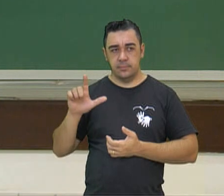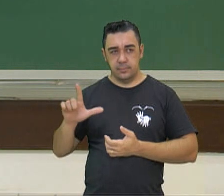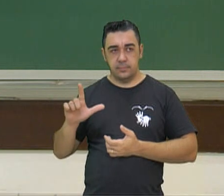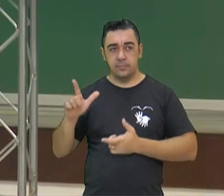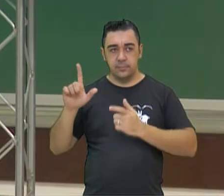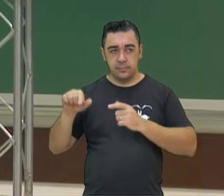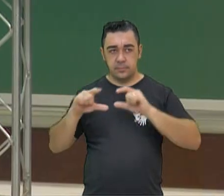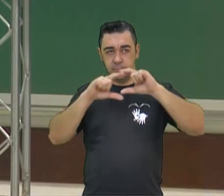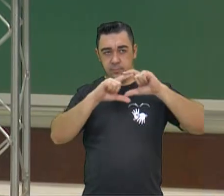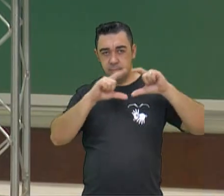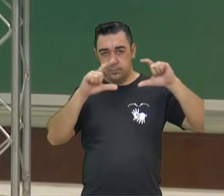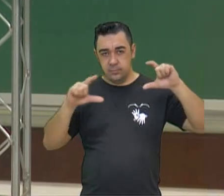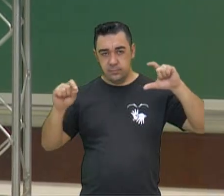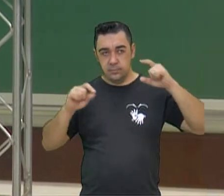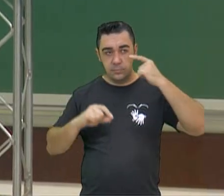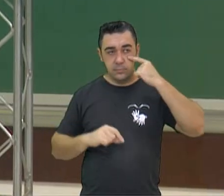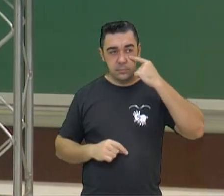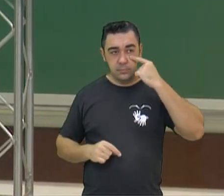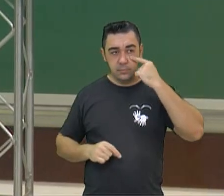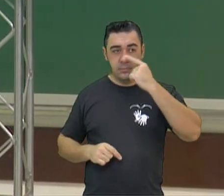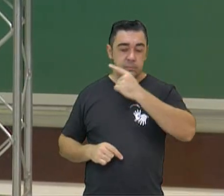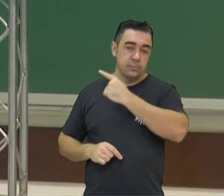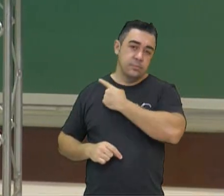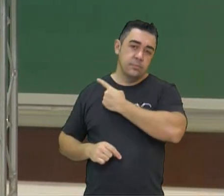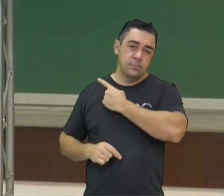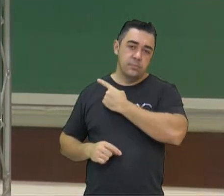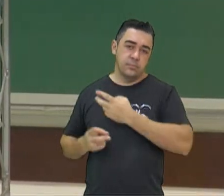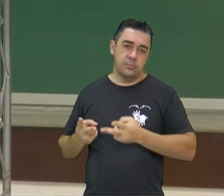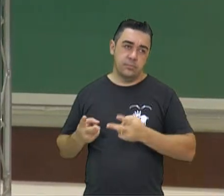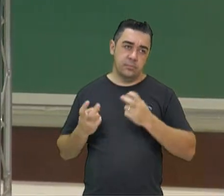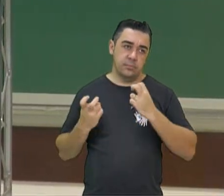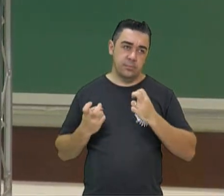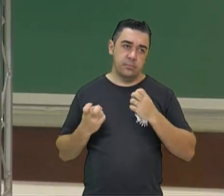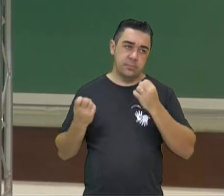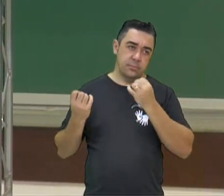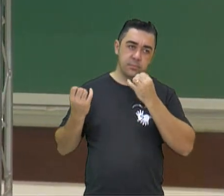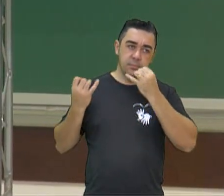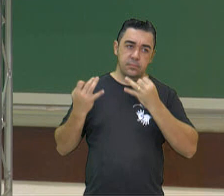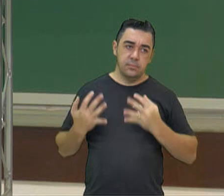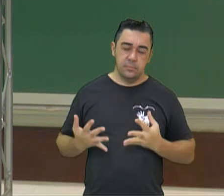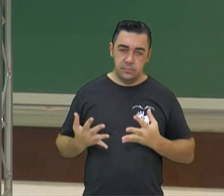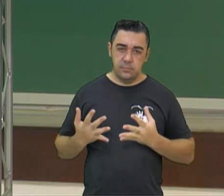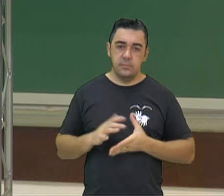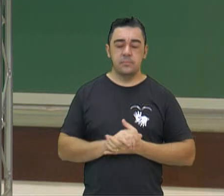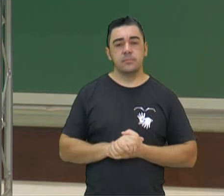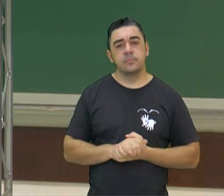veja que quando você olha para uma letra fria, tudo que está escrito aqui,